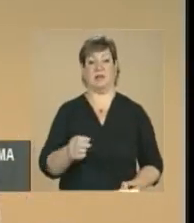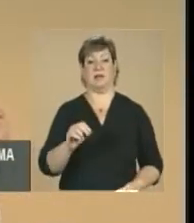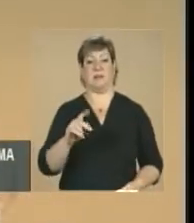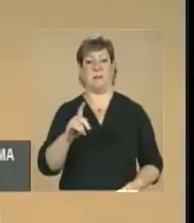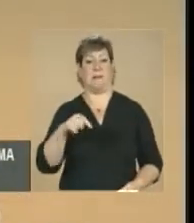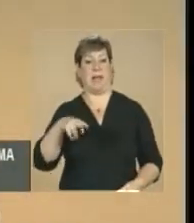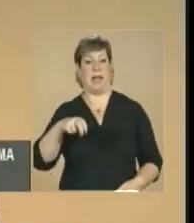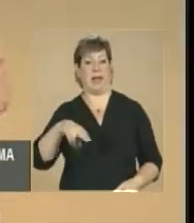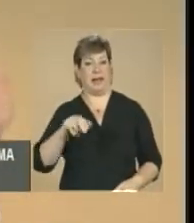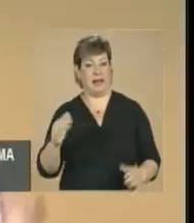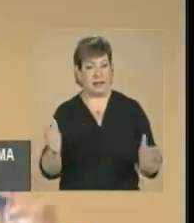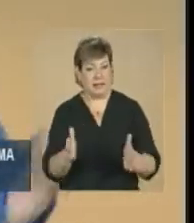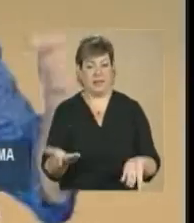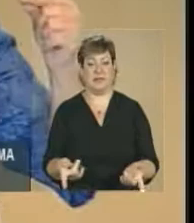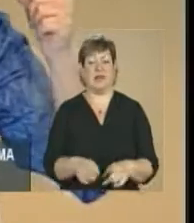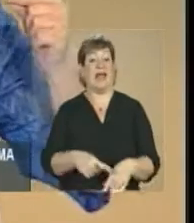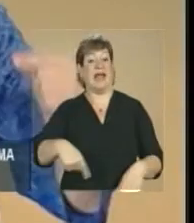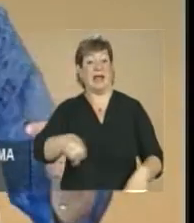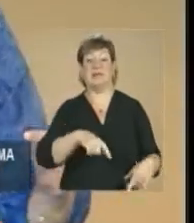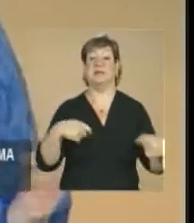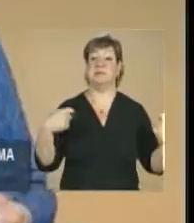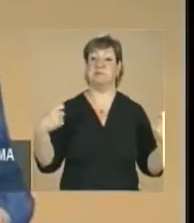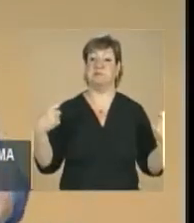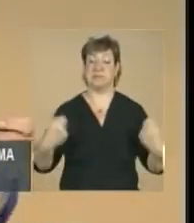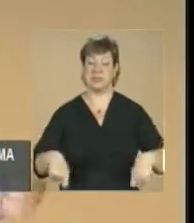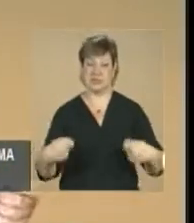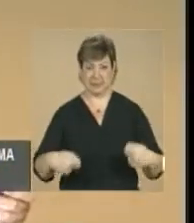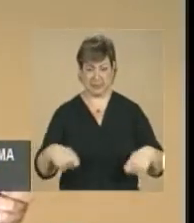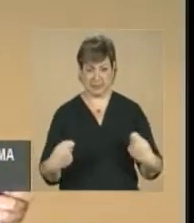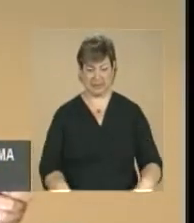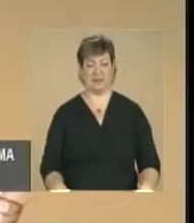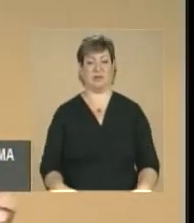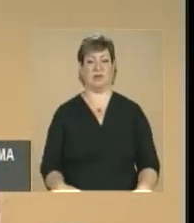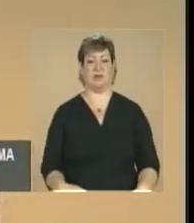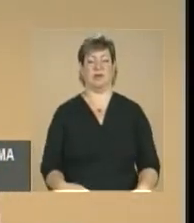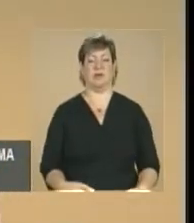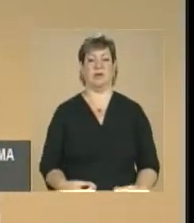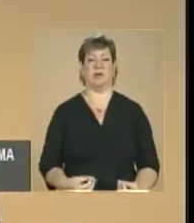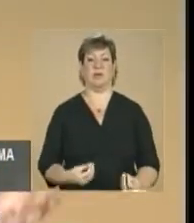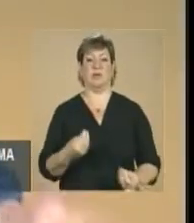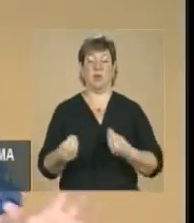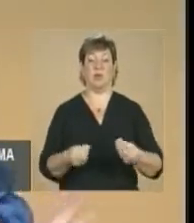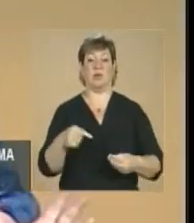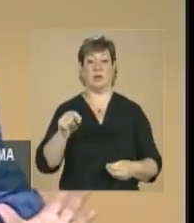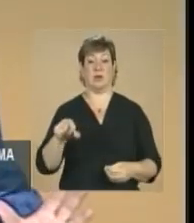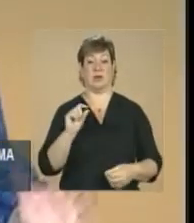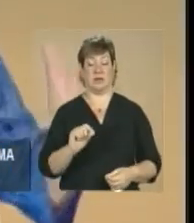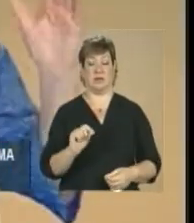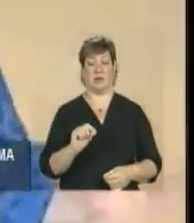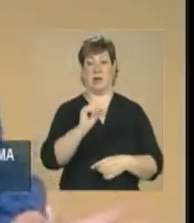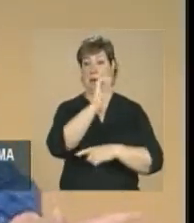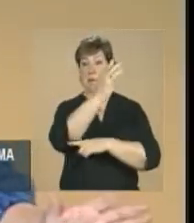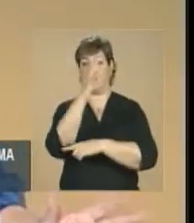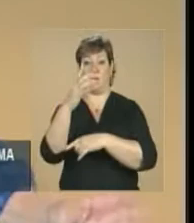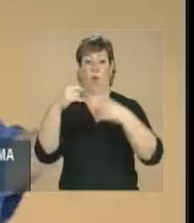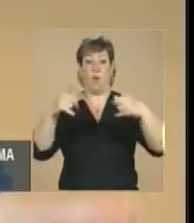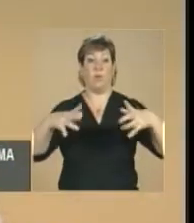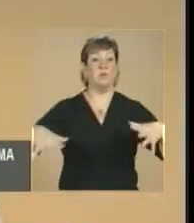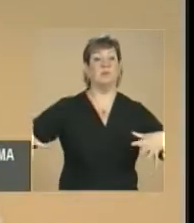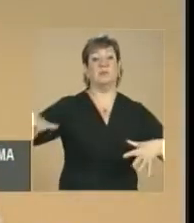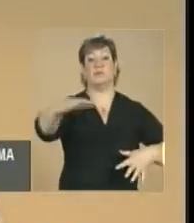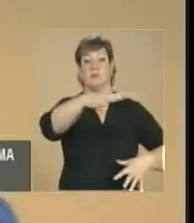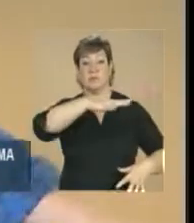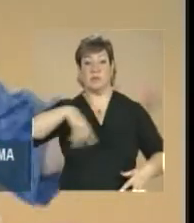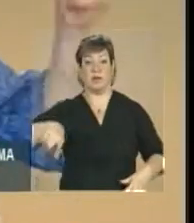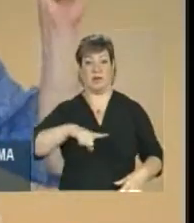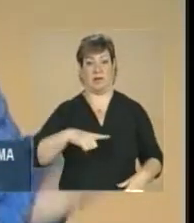média, elas precisam de uma situação em que o meio ambiente em que elas vivem seja